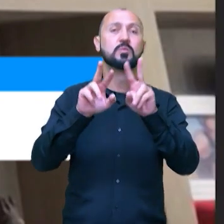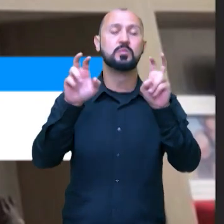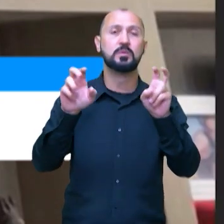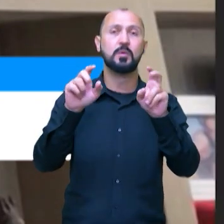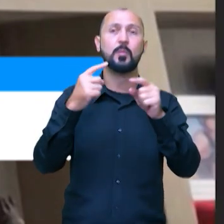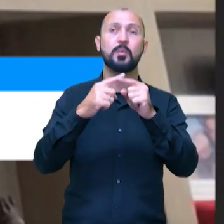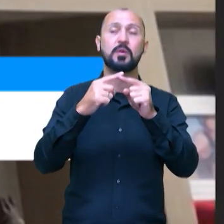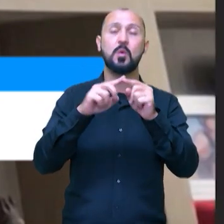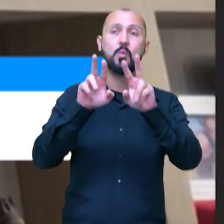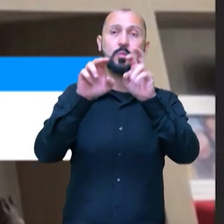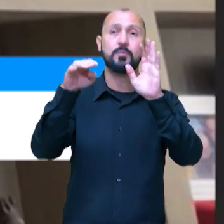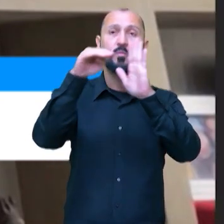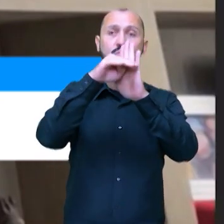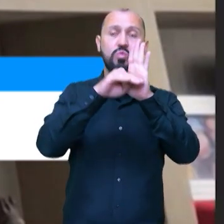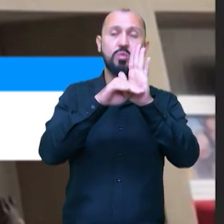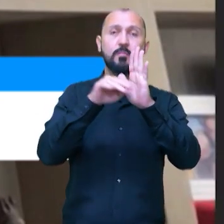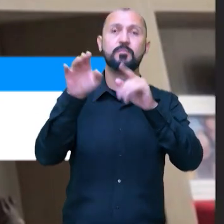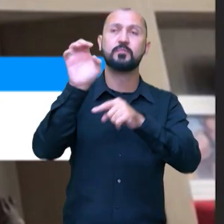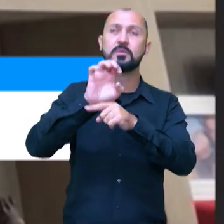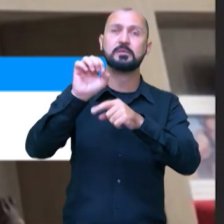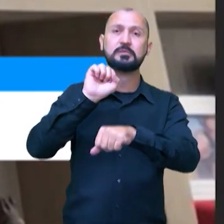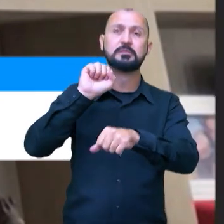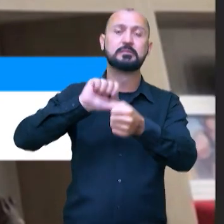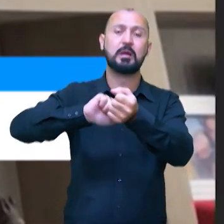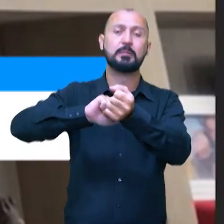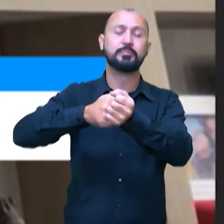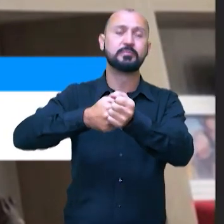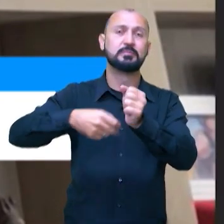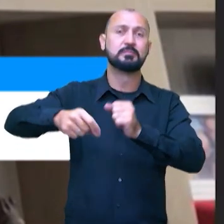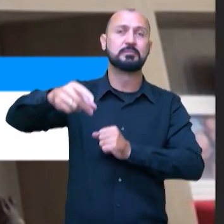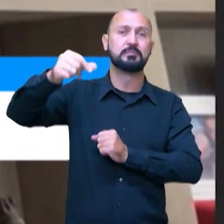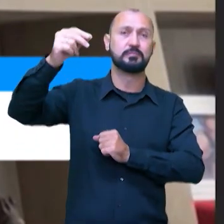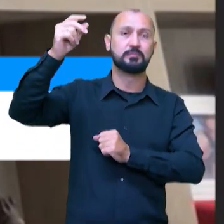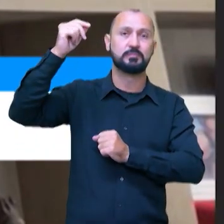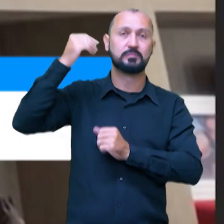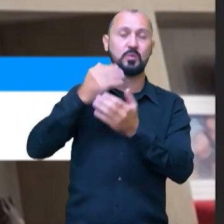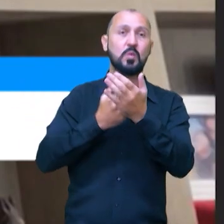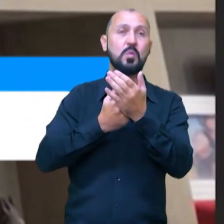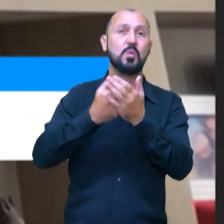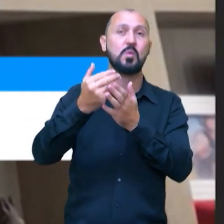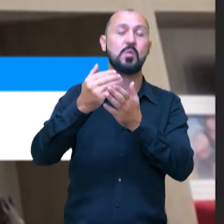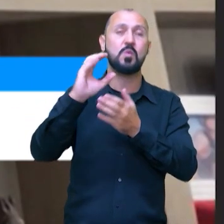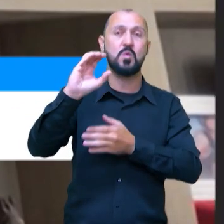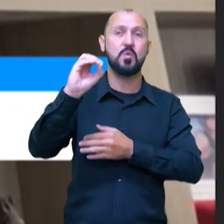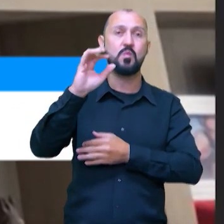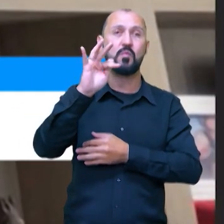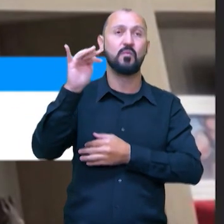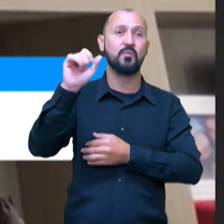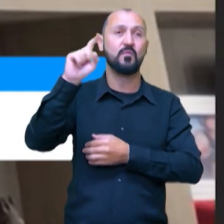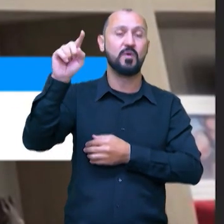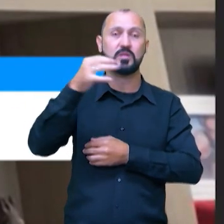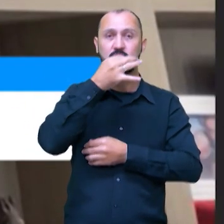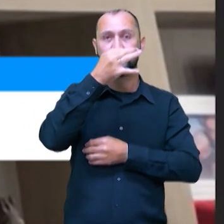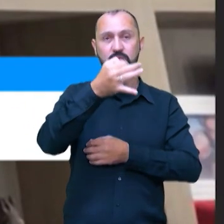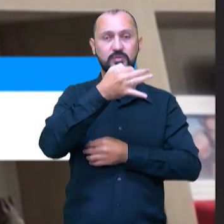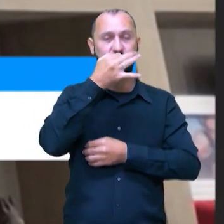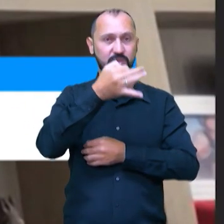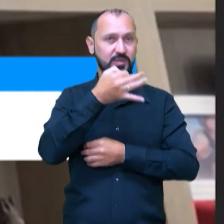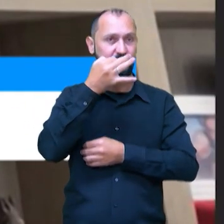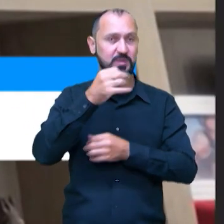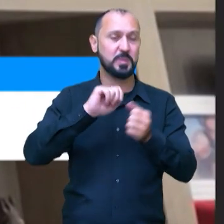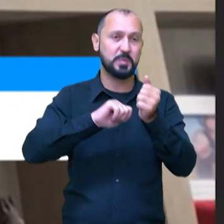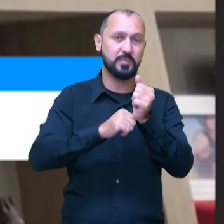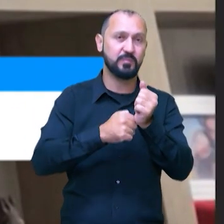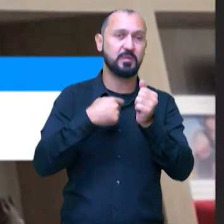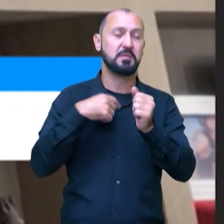questão da pauta, porque a pauta aqui no Estado estava congelada antes mesmo do CONFAS decidir o congelamento,